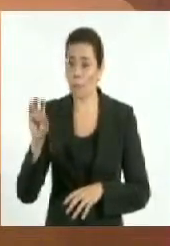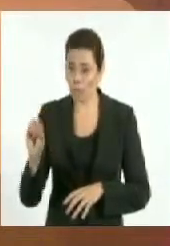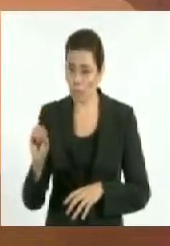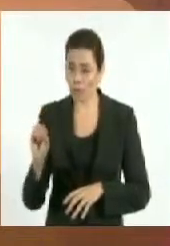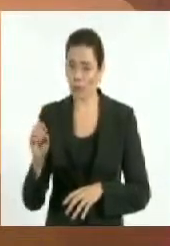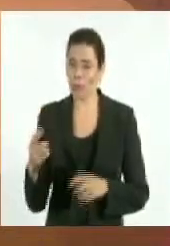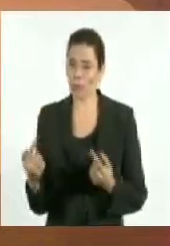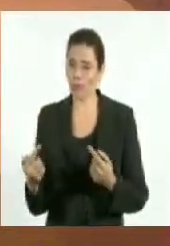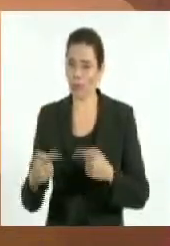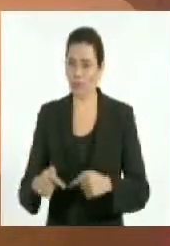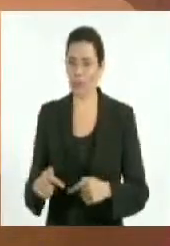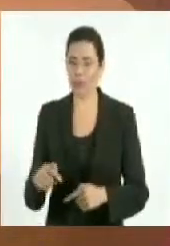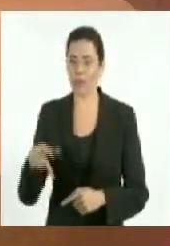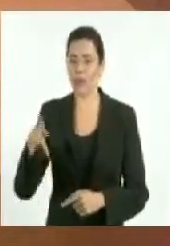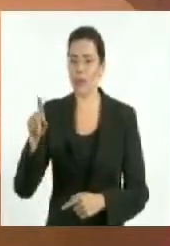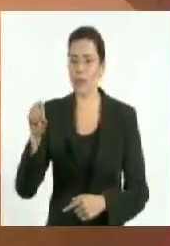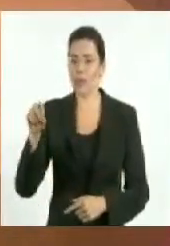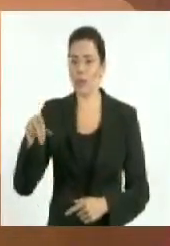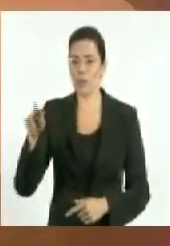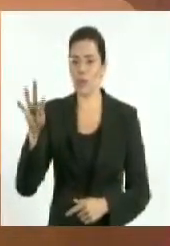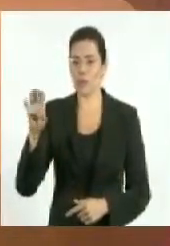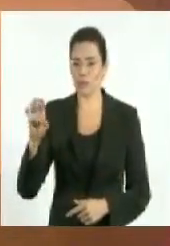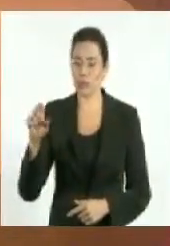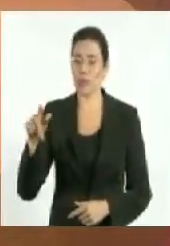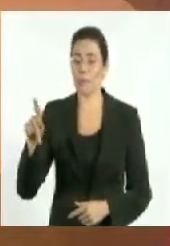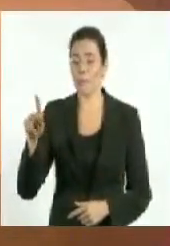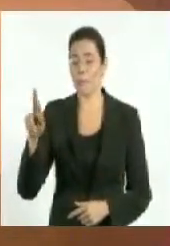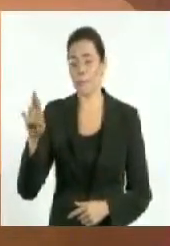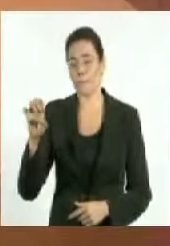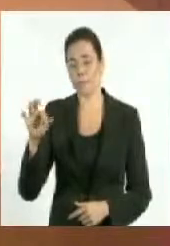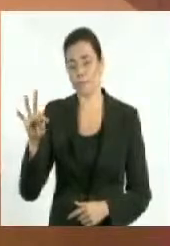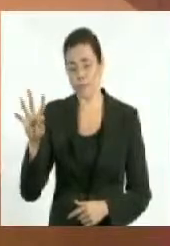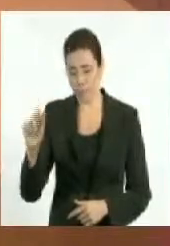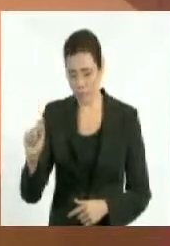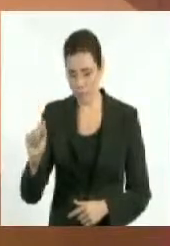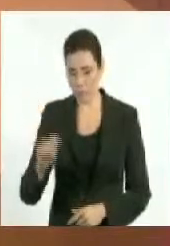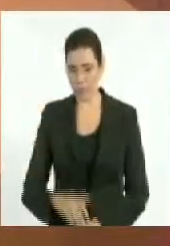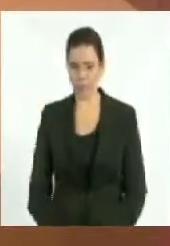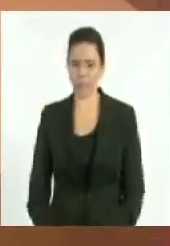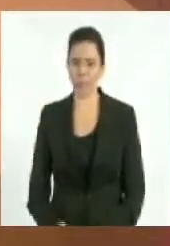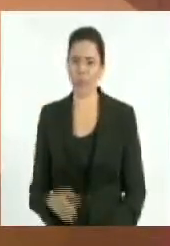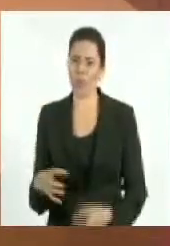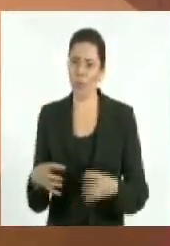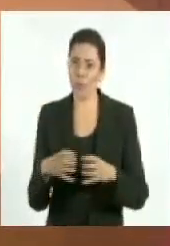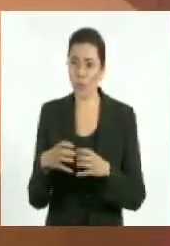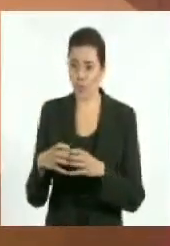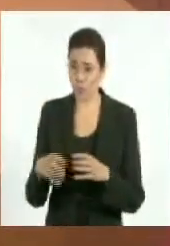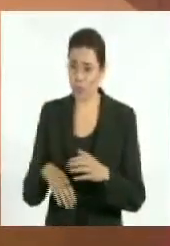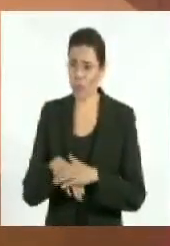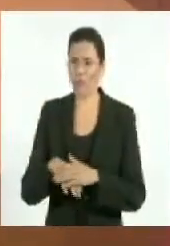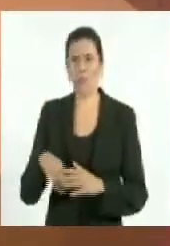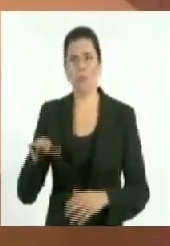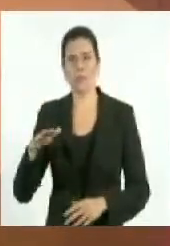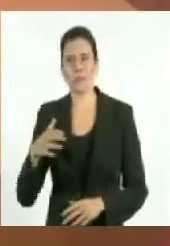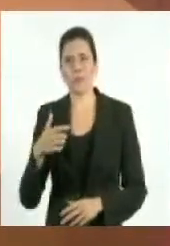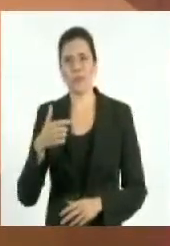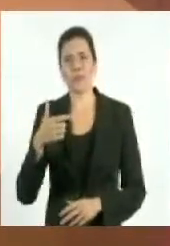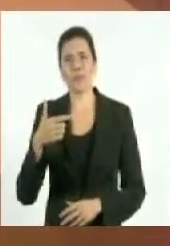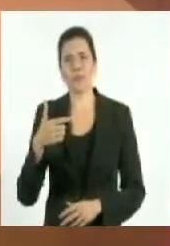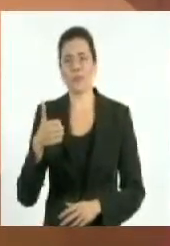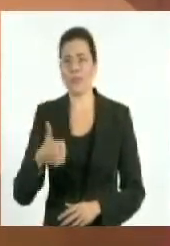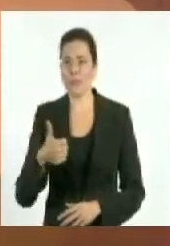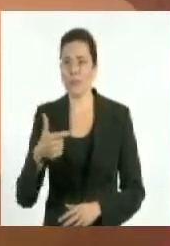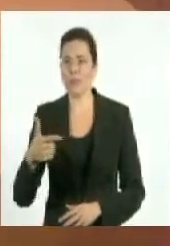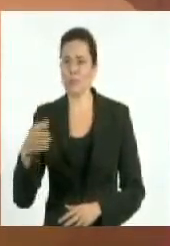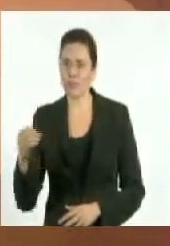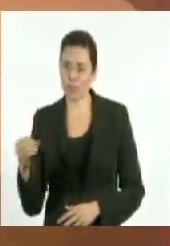emprega no mínimo, 60 pessoas. No Sampaio eu tenho mais de 120, né? Entre jogadores, comissão técnica,